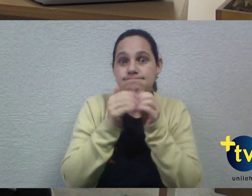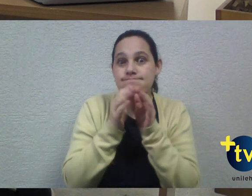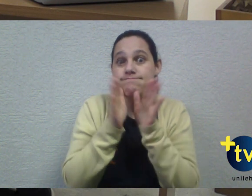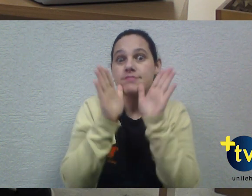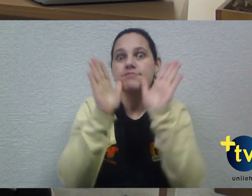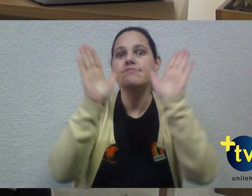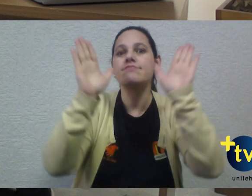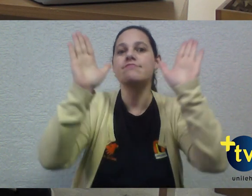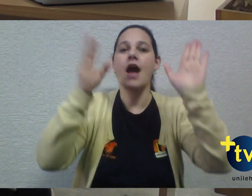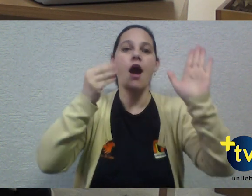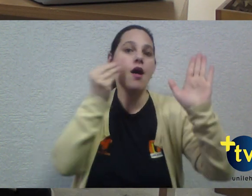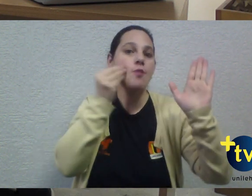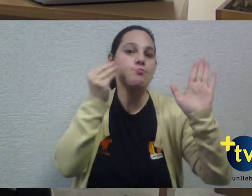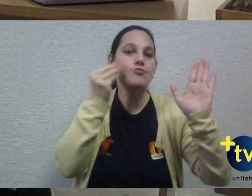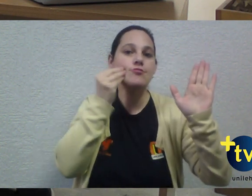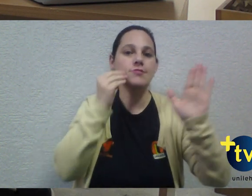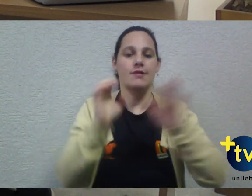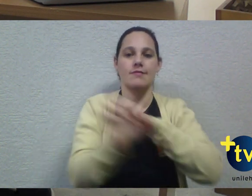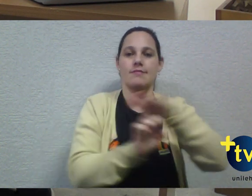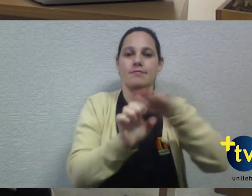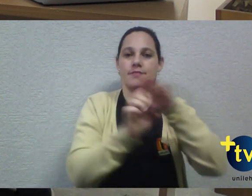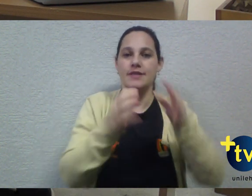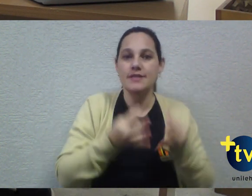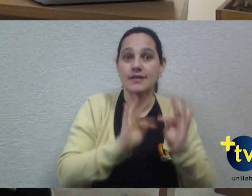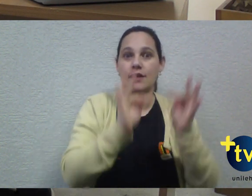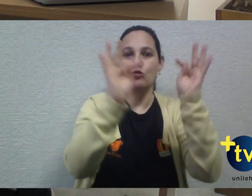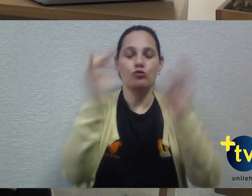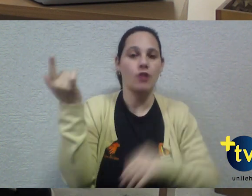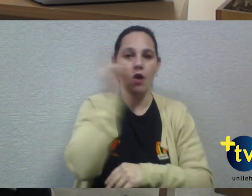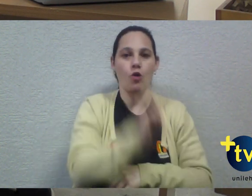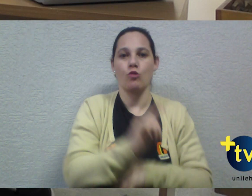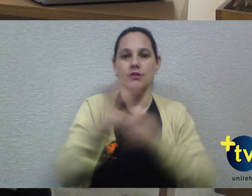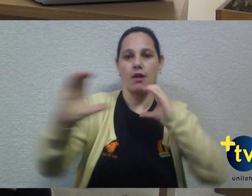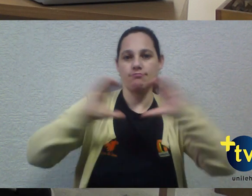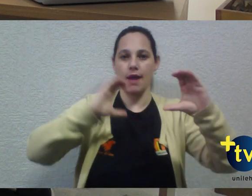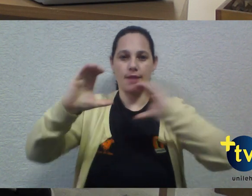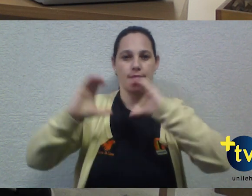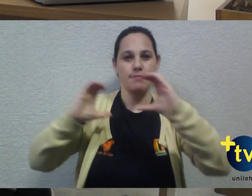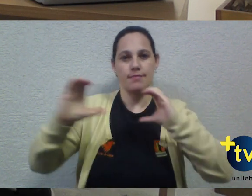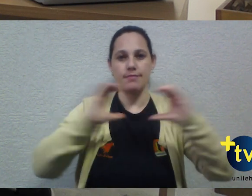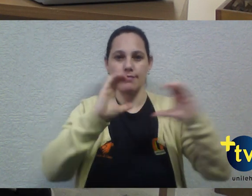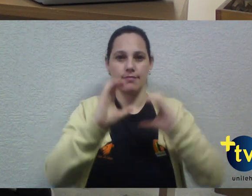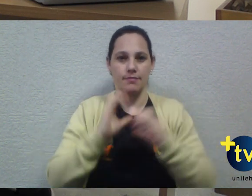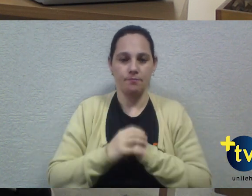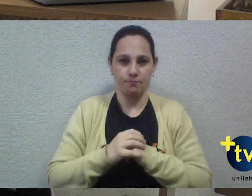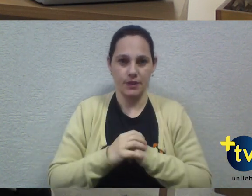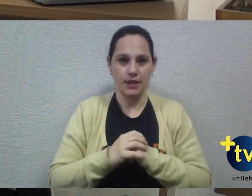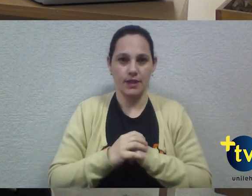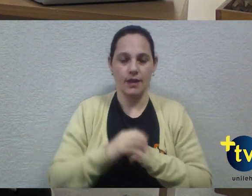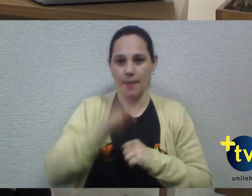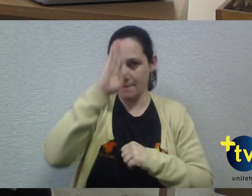portas para grandes oportunidades das empresas de tecnologia e principalmente você consegue se comunicar